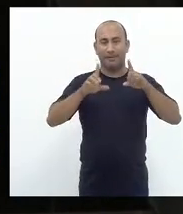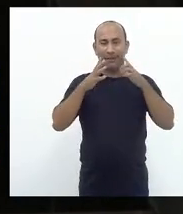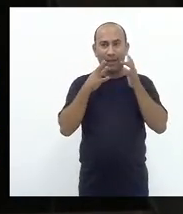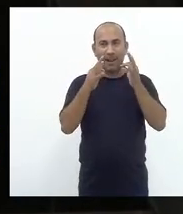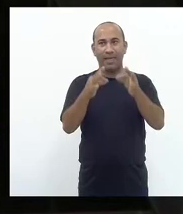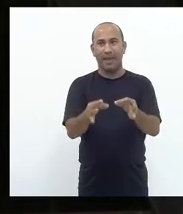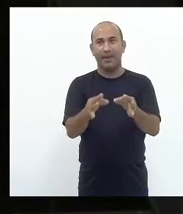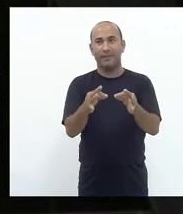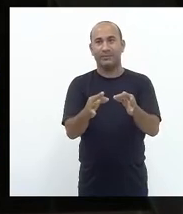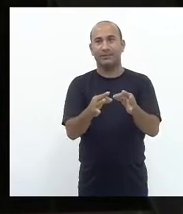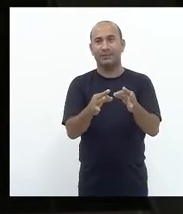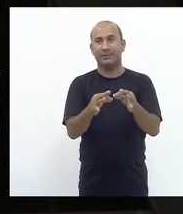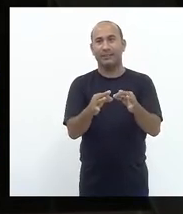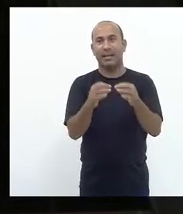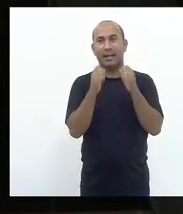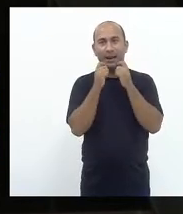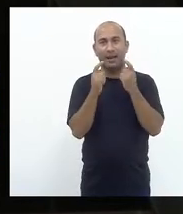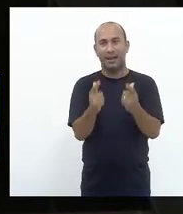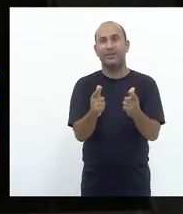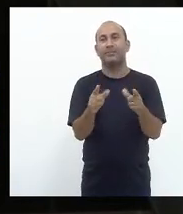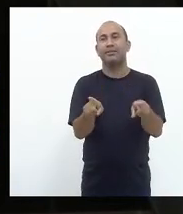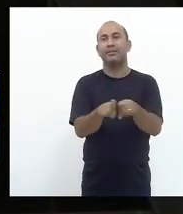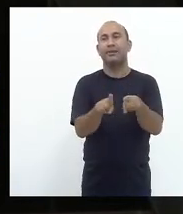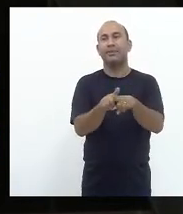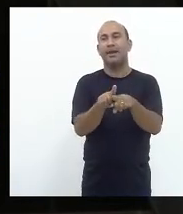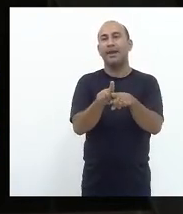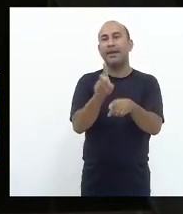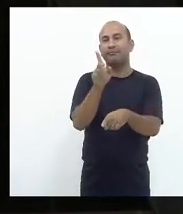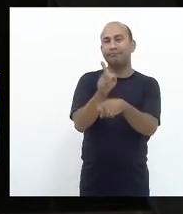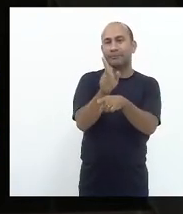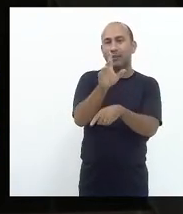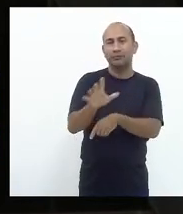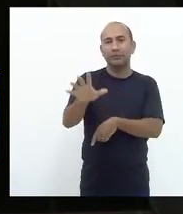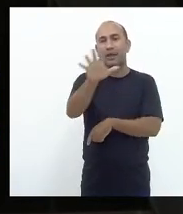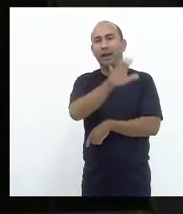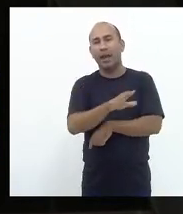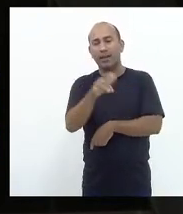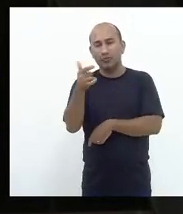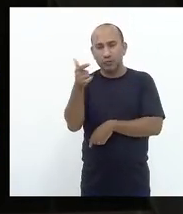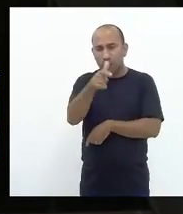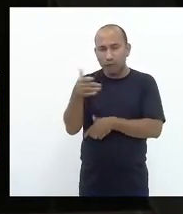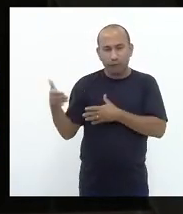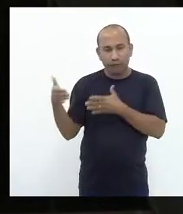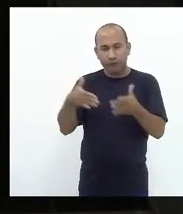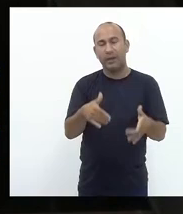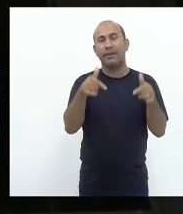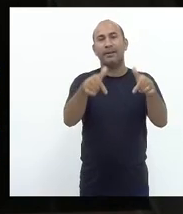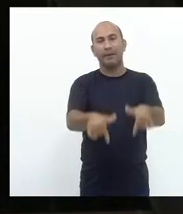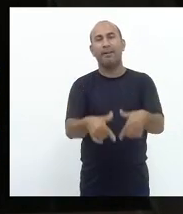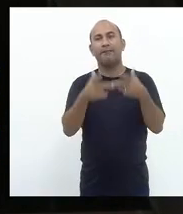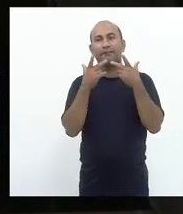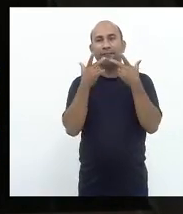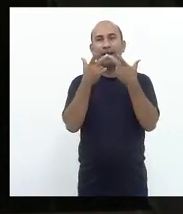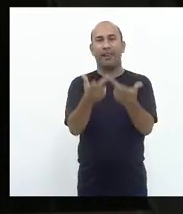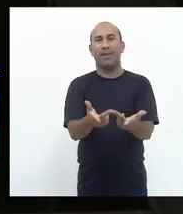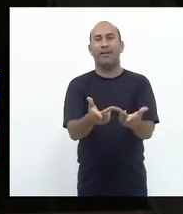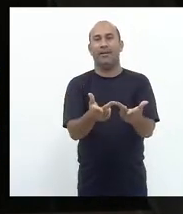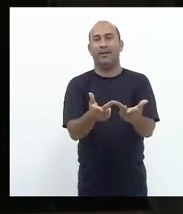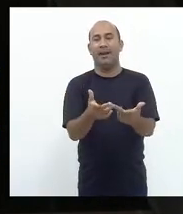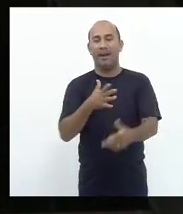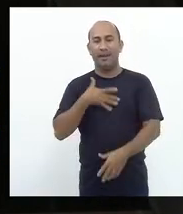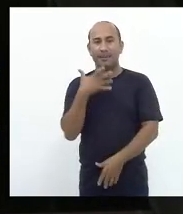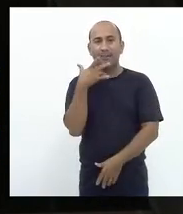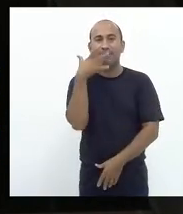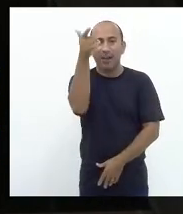e também através das nossas mídias. Venho mais uma vez aqui fazer uso da palavra e a minha fala, ela